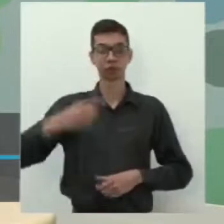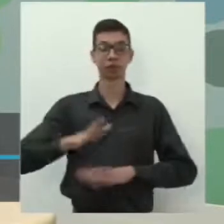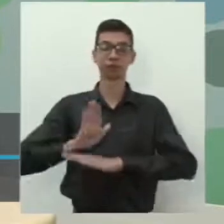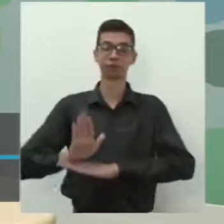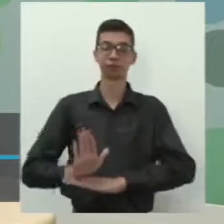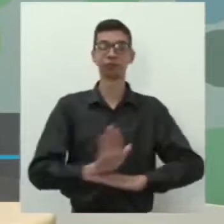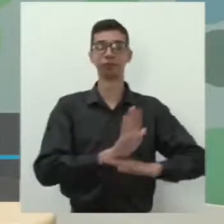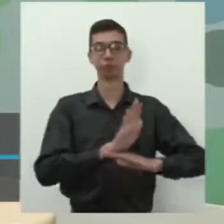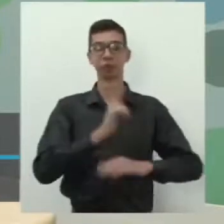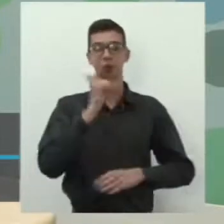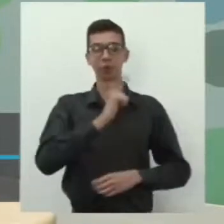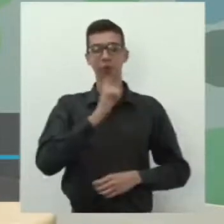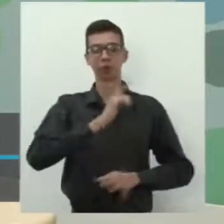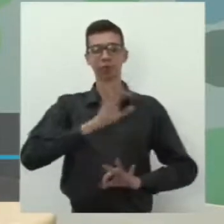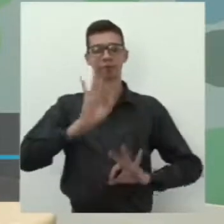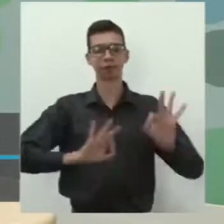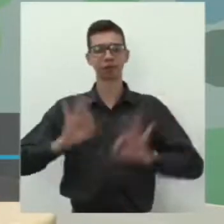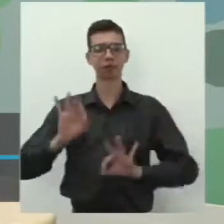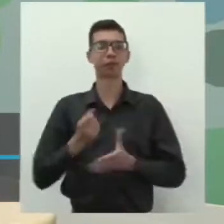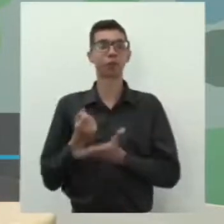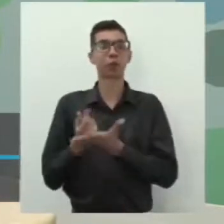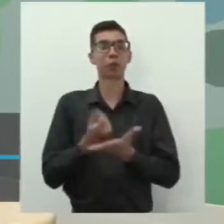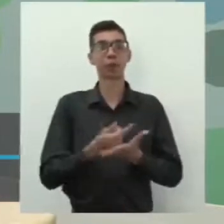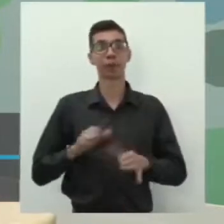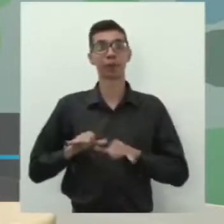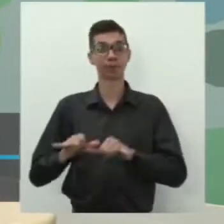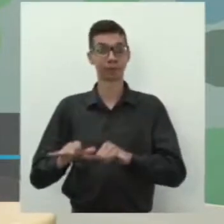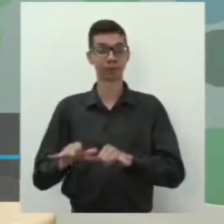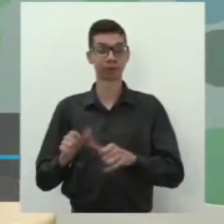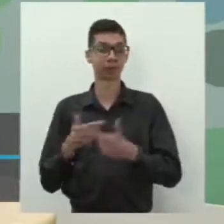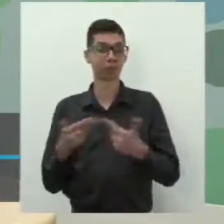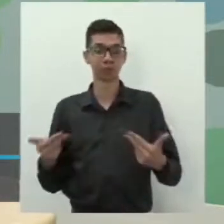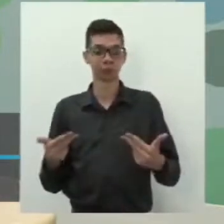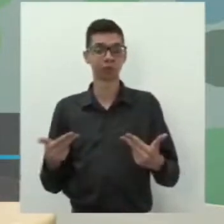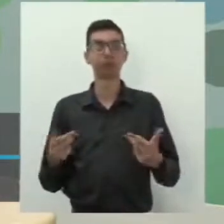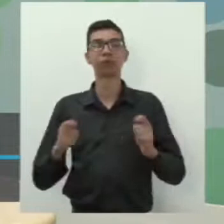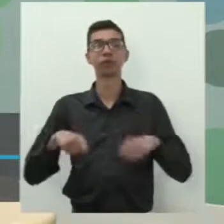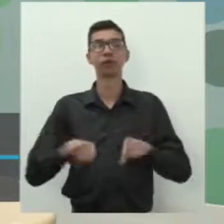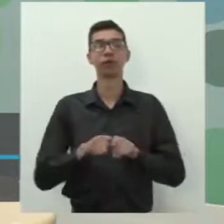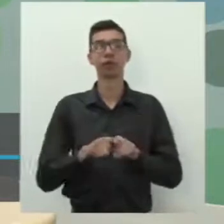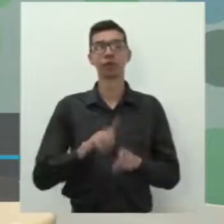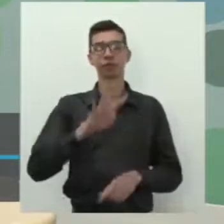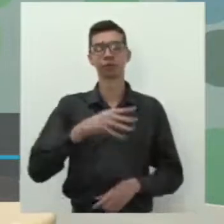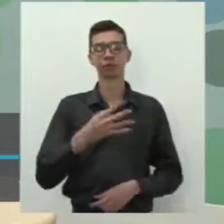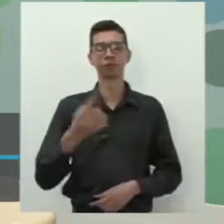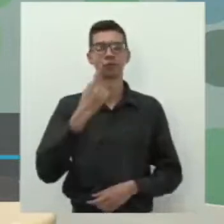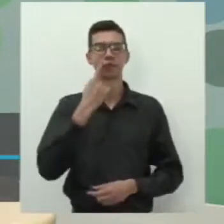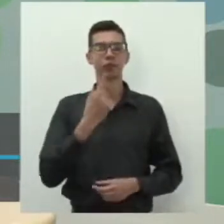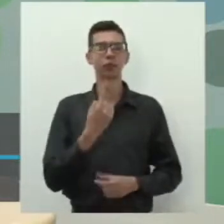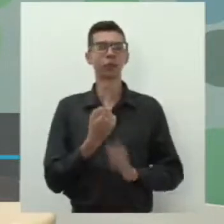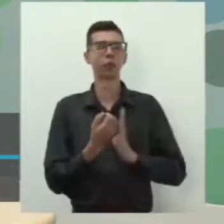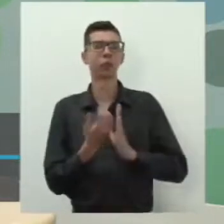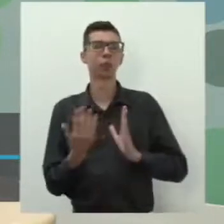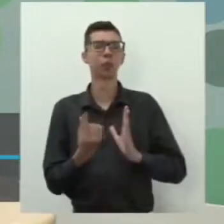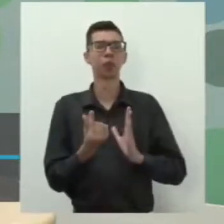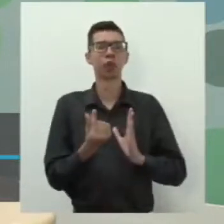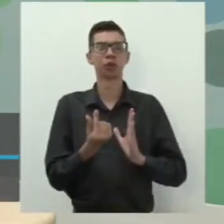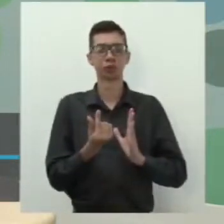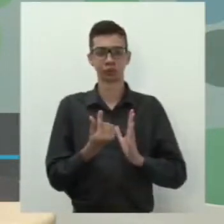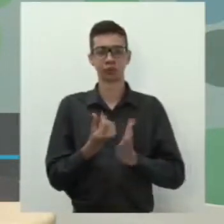nas nossas compras no supermercado, nas nossas planilhas de gastos, enfim, tantas outras coisas, tá